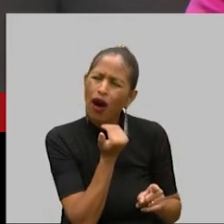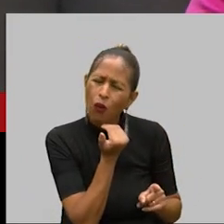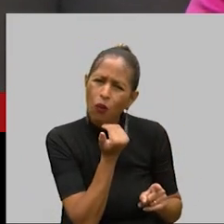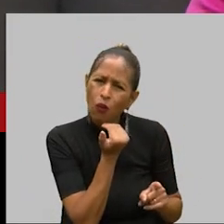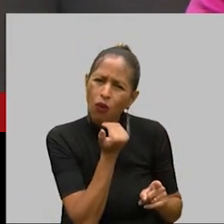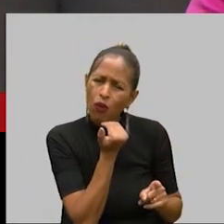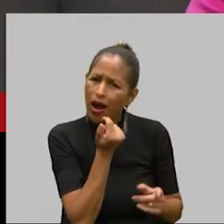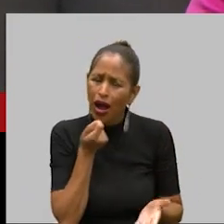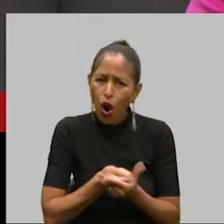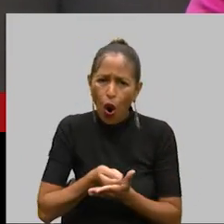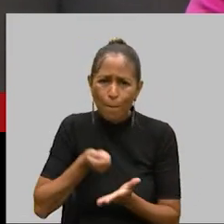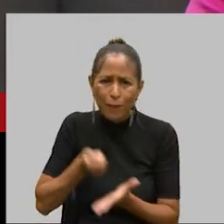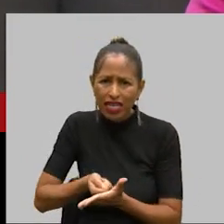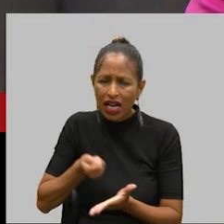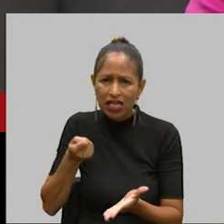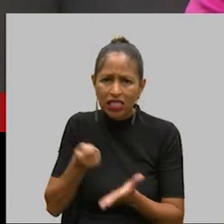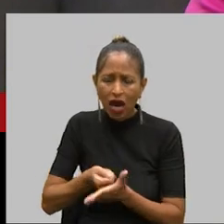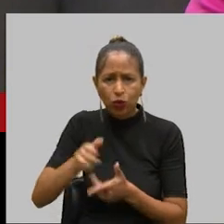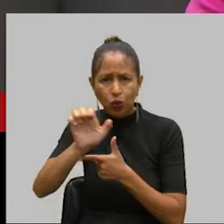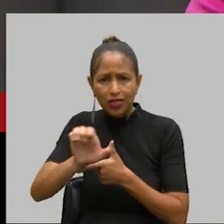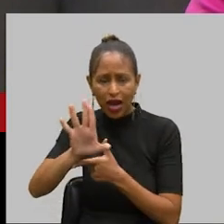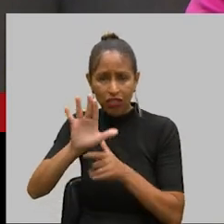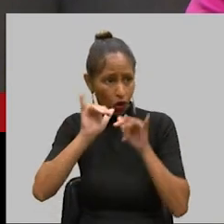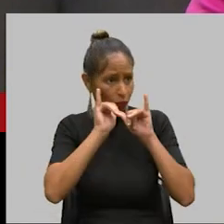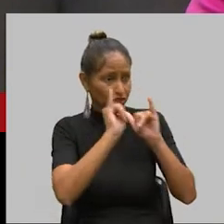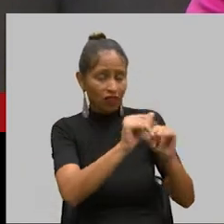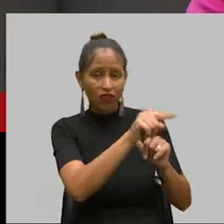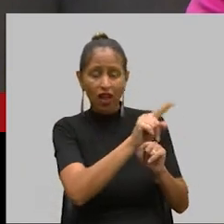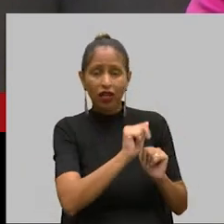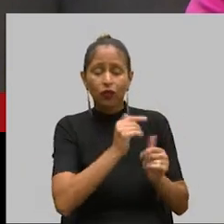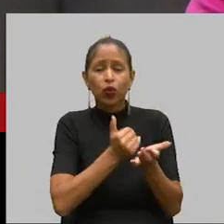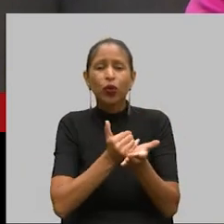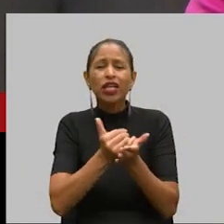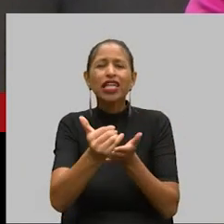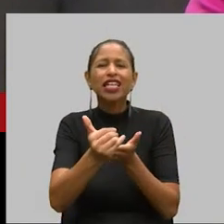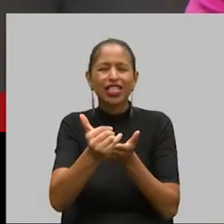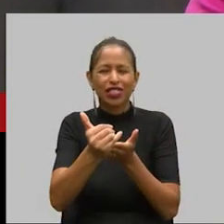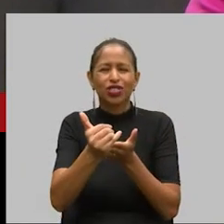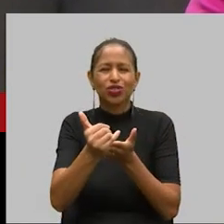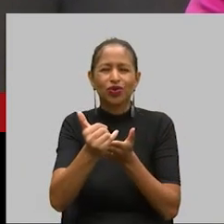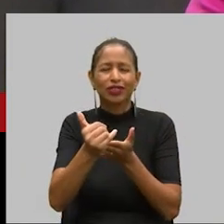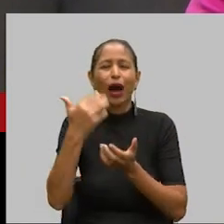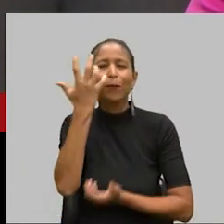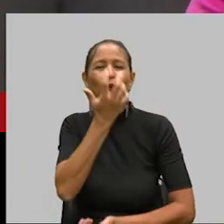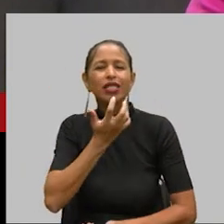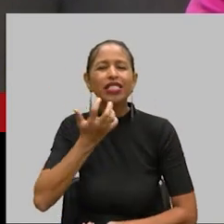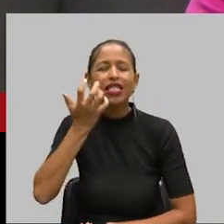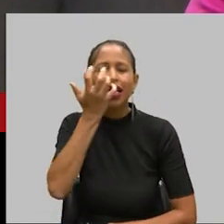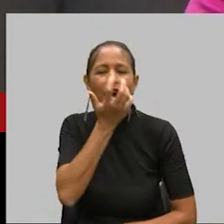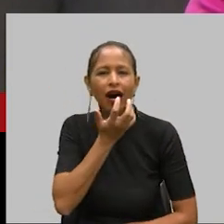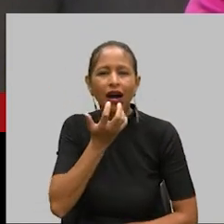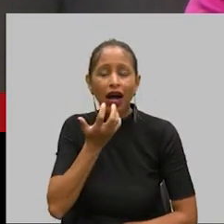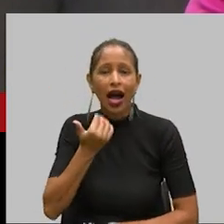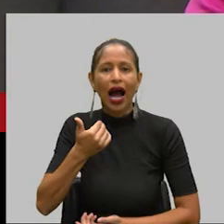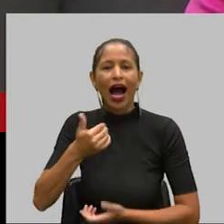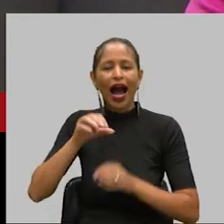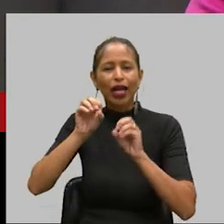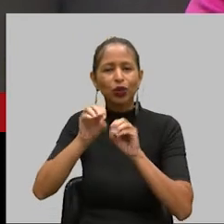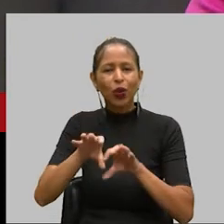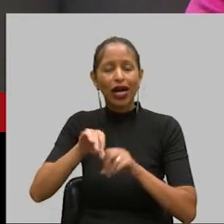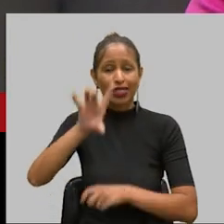é obrigação do Estado como foi dito na no início no refrão daquela canção a educação é